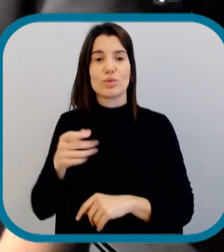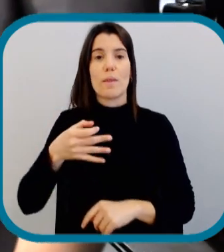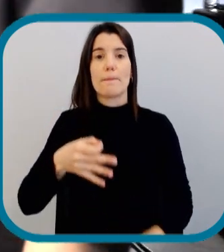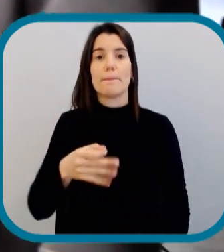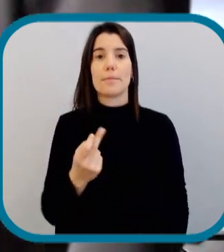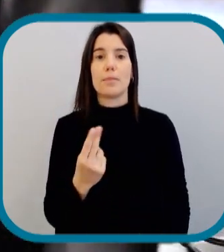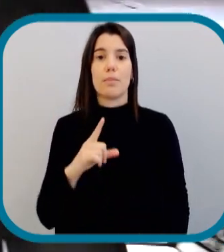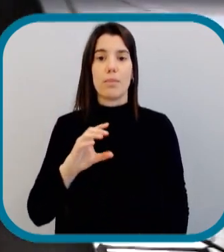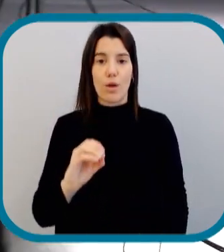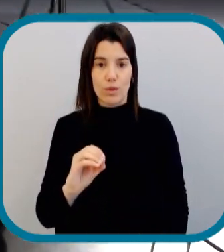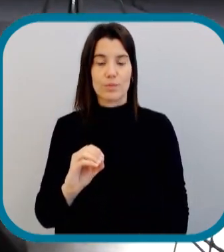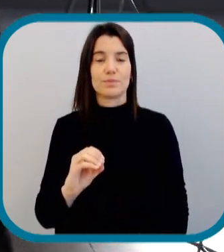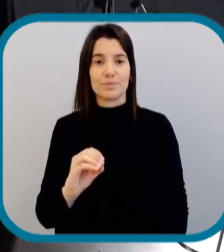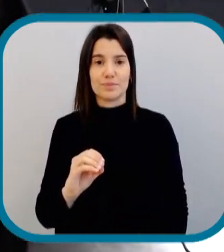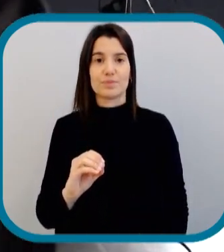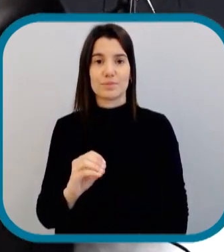Paulo